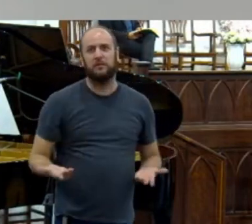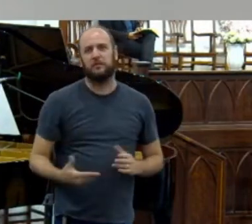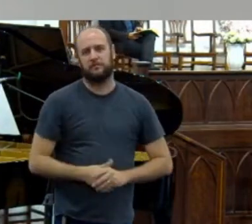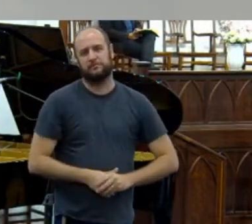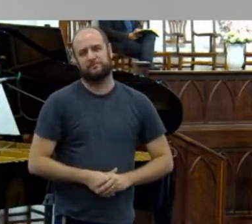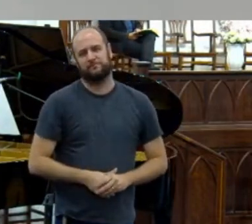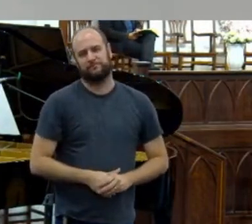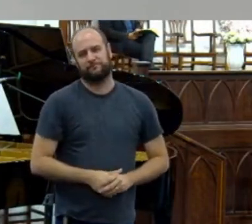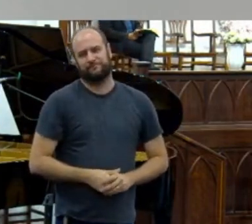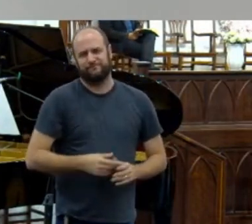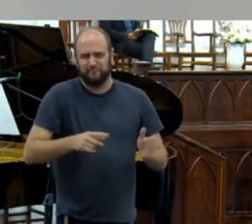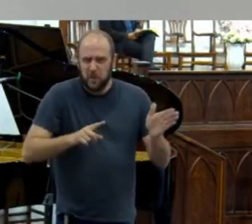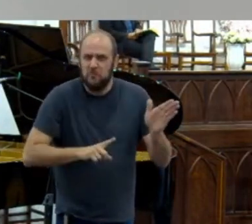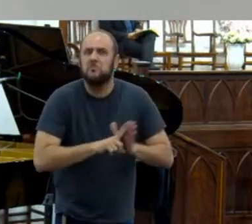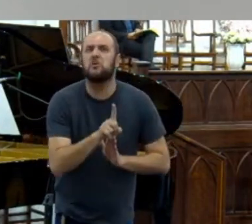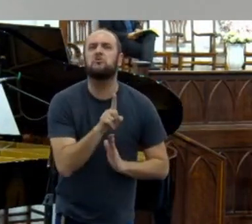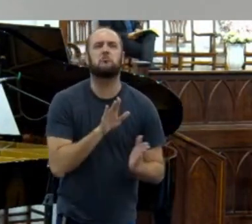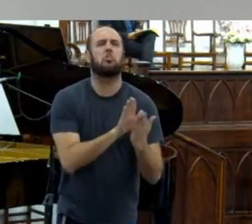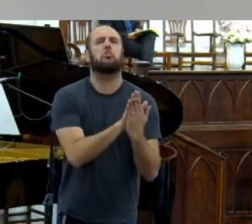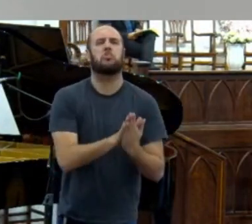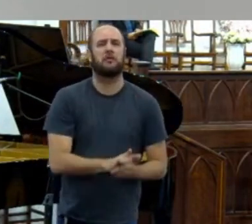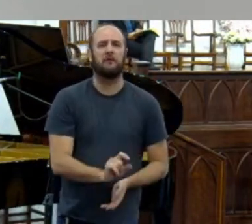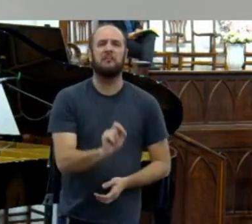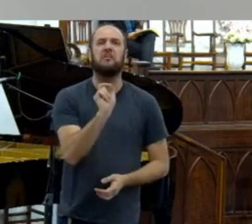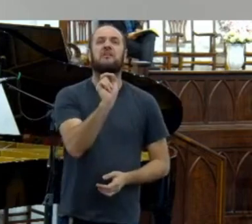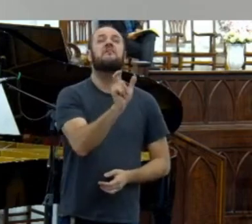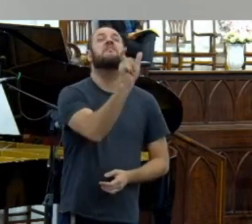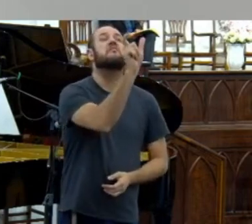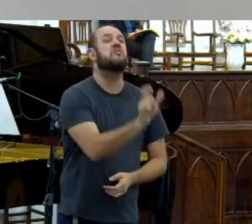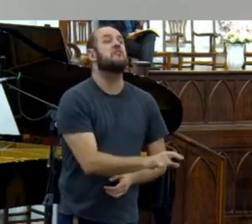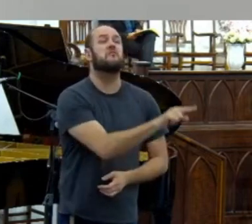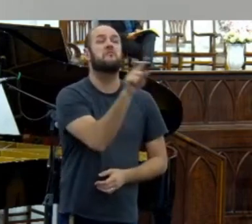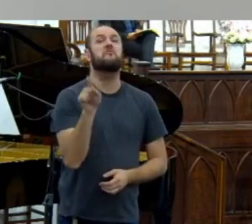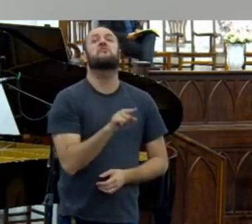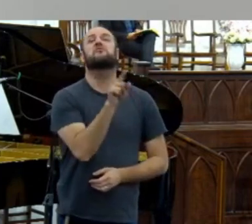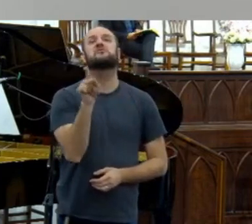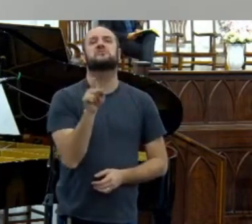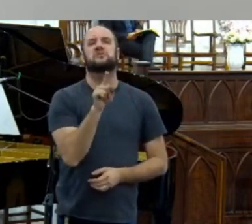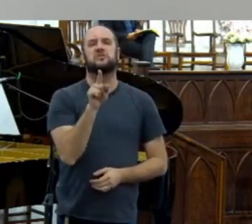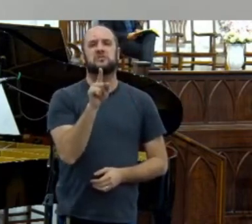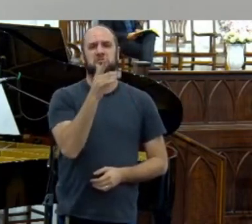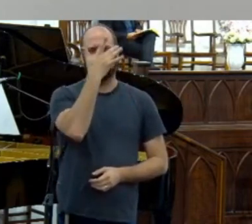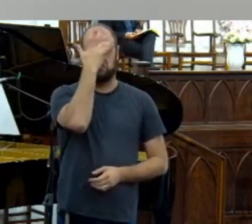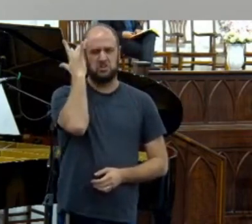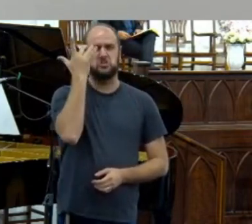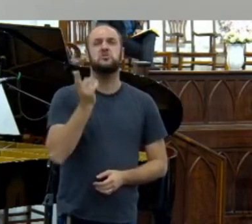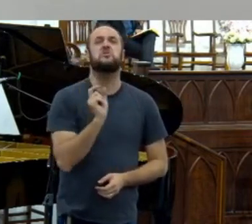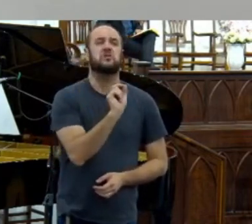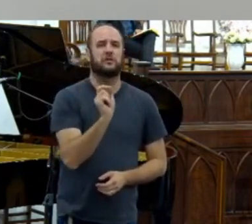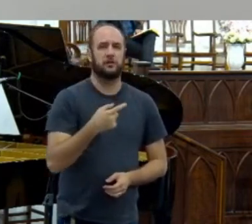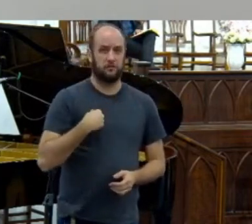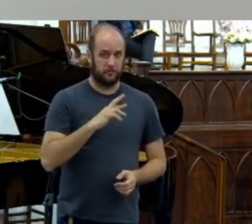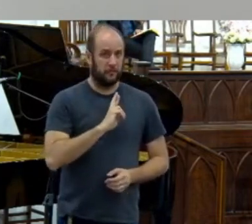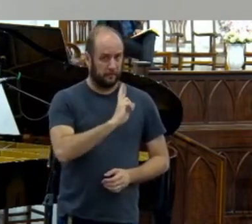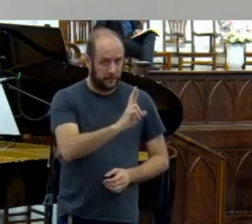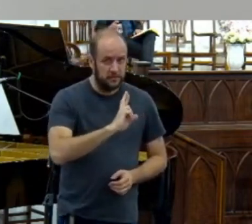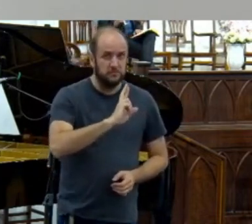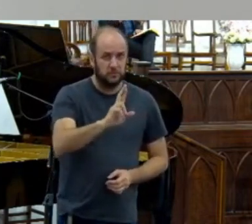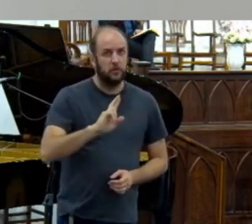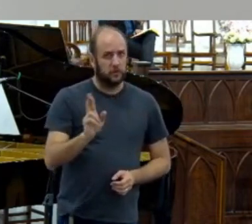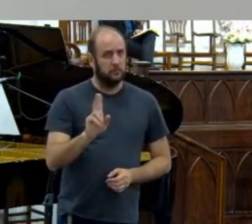Essa perguntinha desaforada: quem és tu, homem? E eu vou respondê-la de várias